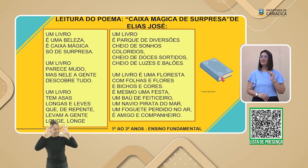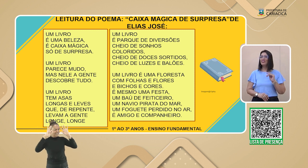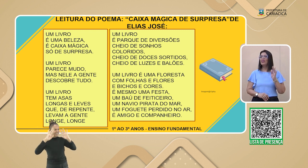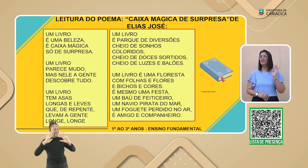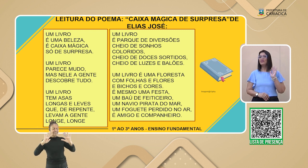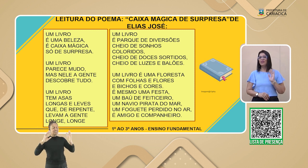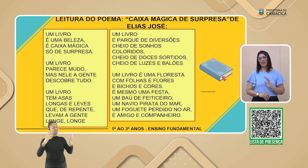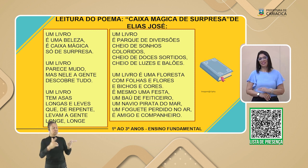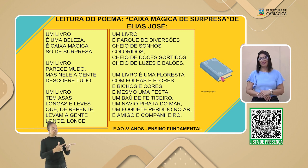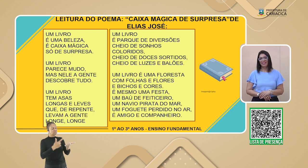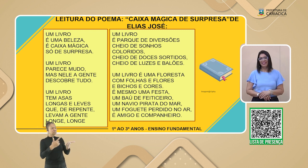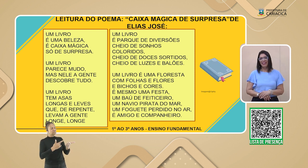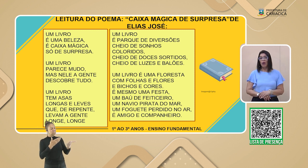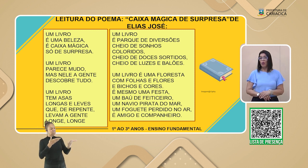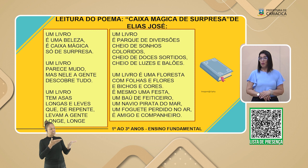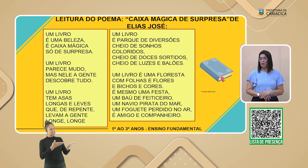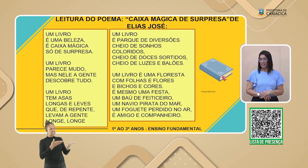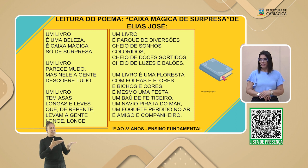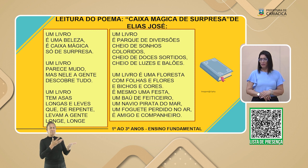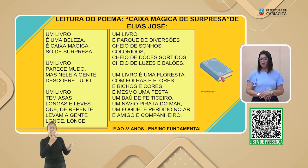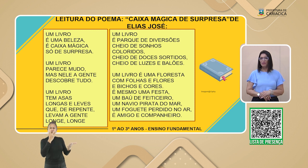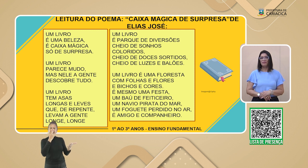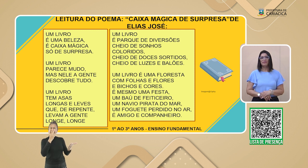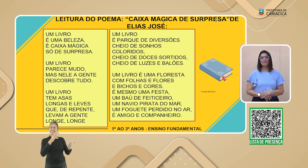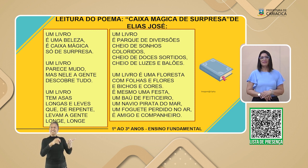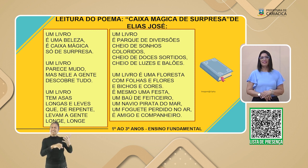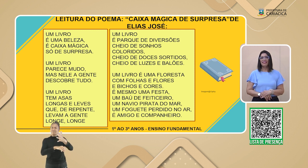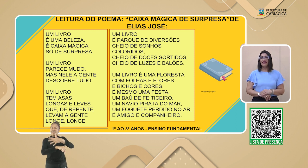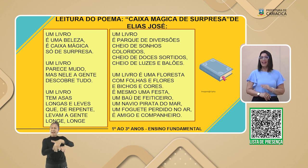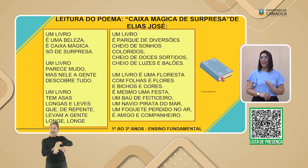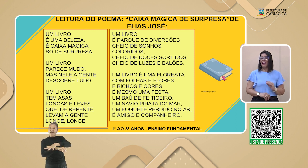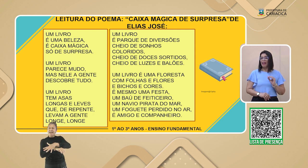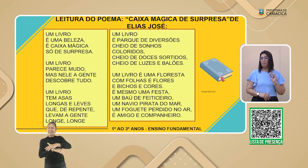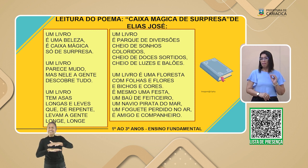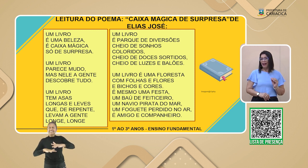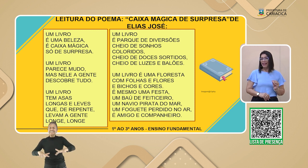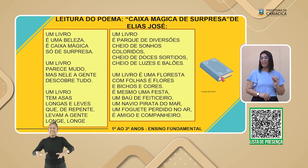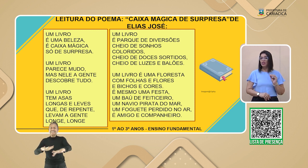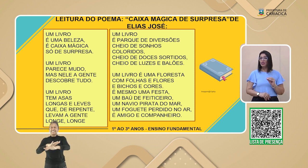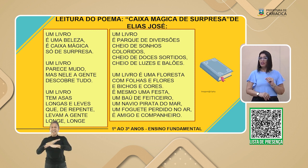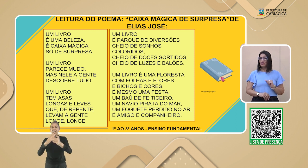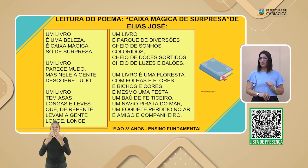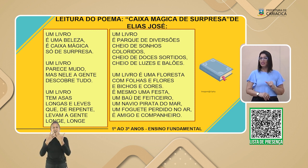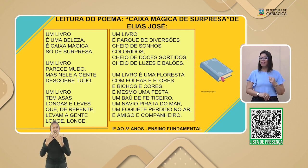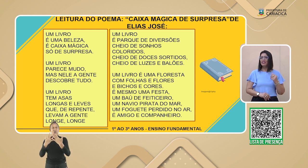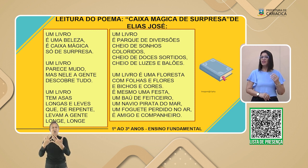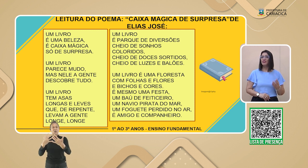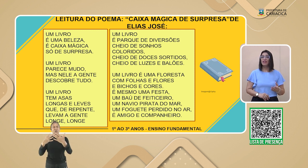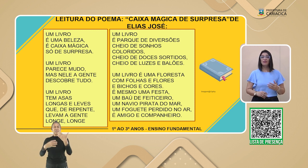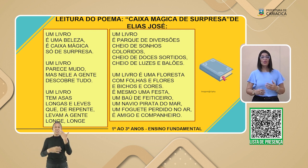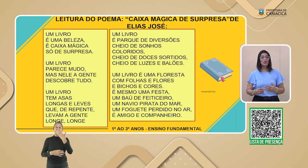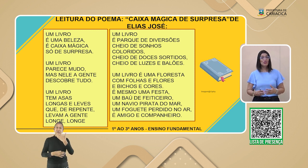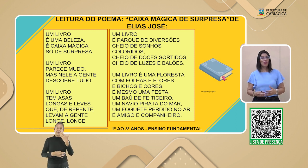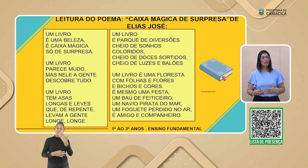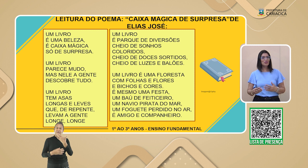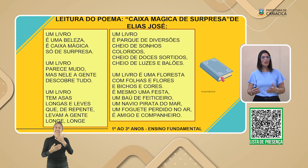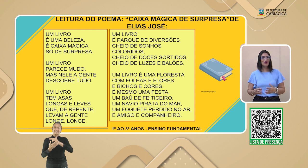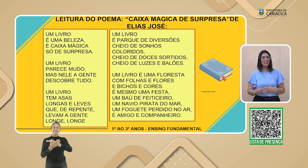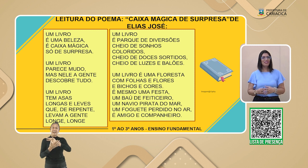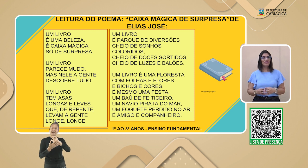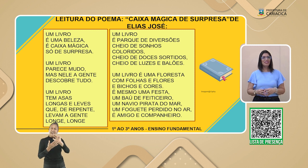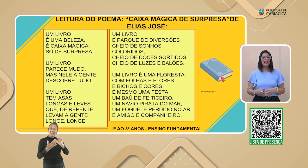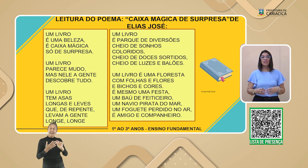longe, longe Um livro é parque de diversões Cheio de